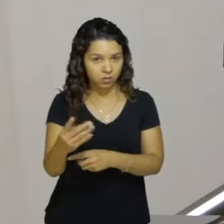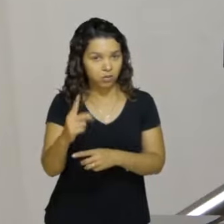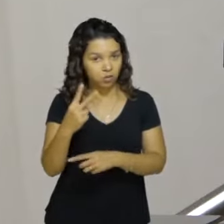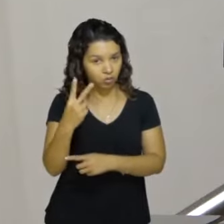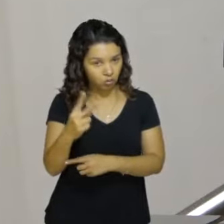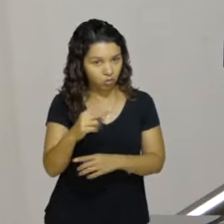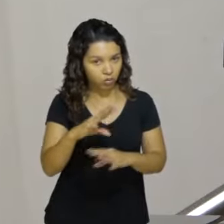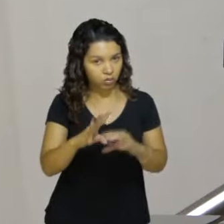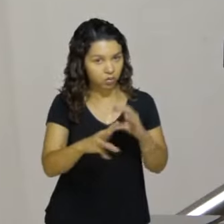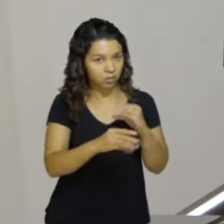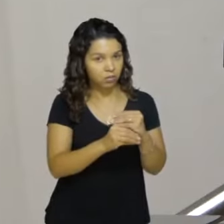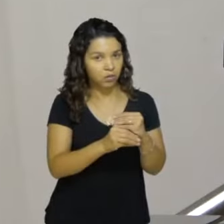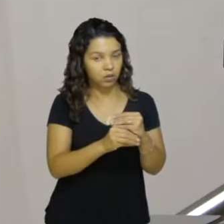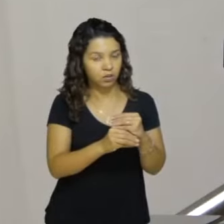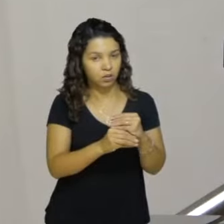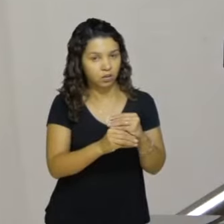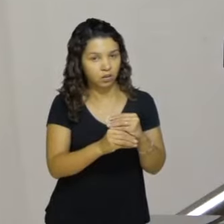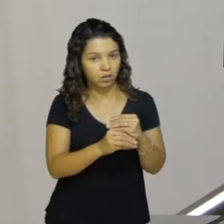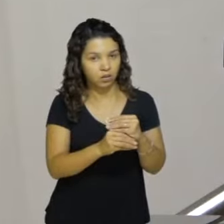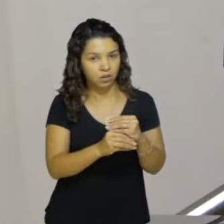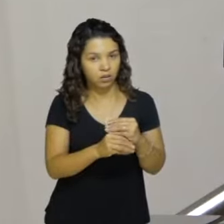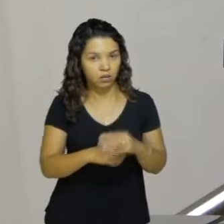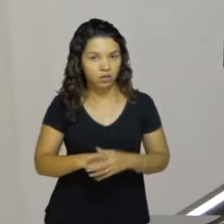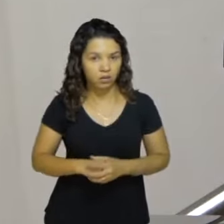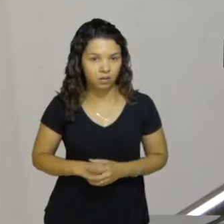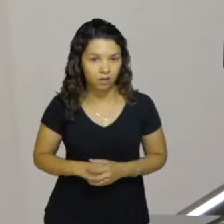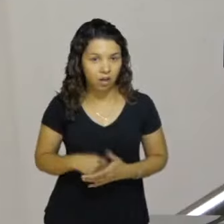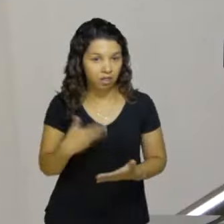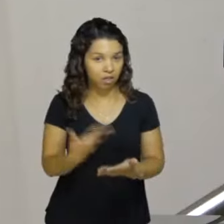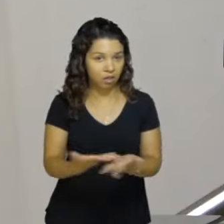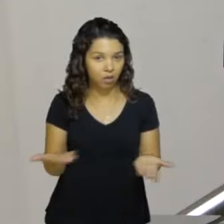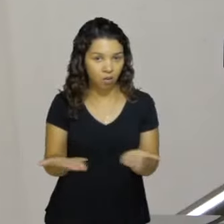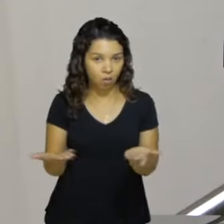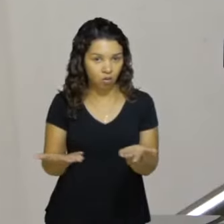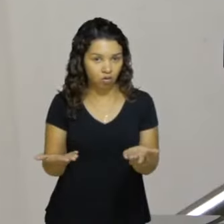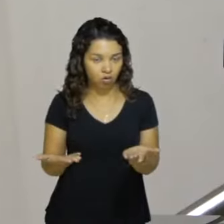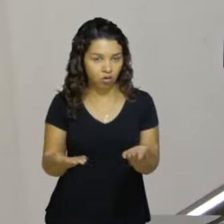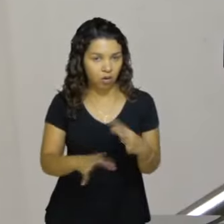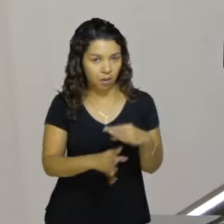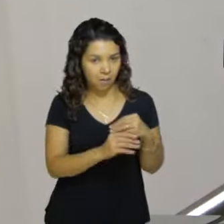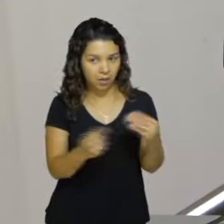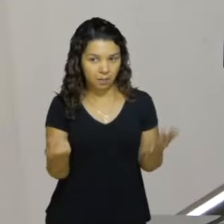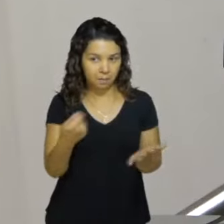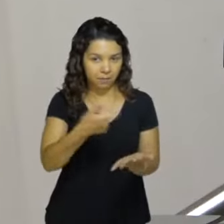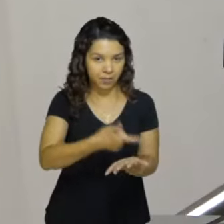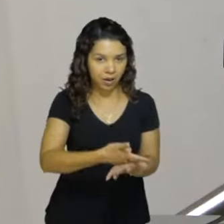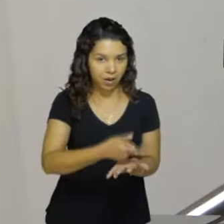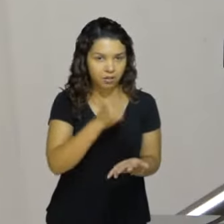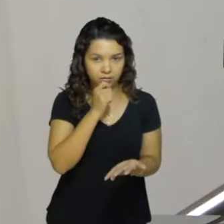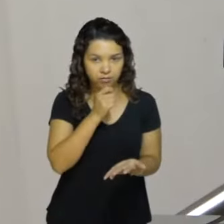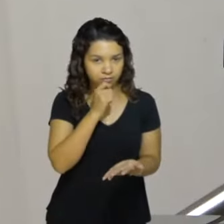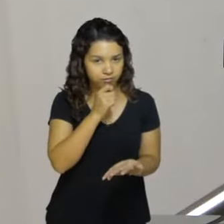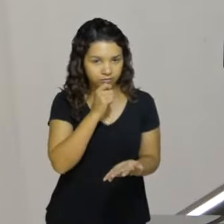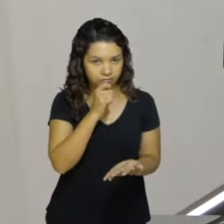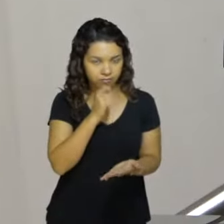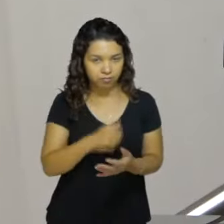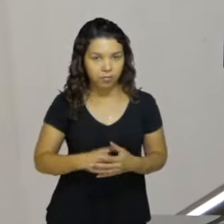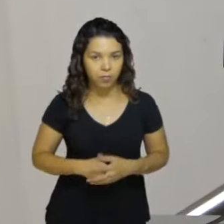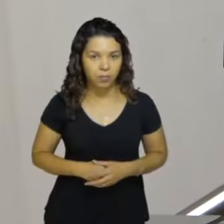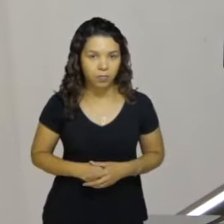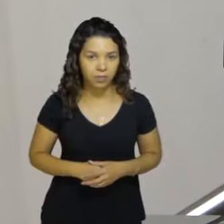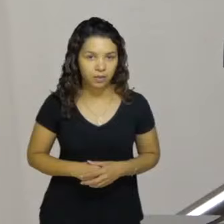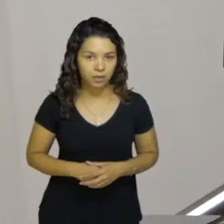E até hoje não foram pagas pela administração do município de Tijucas. E aí eu